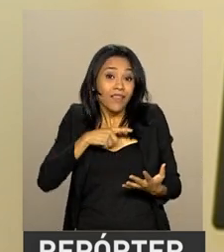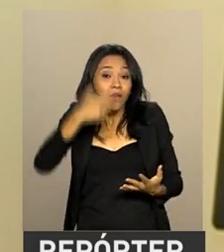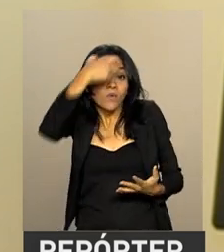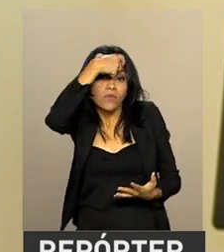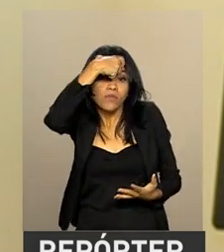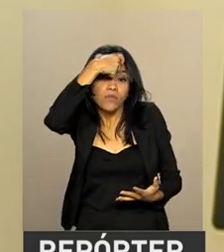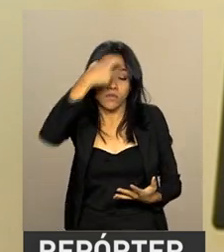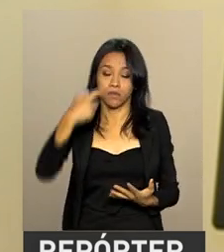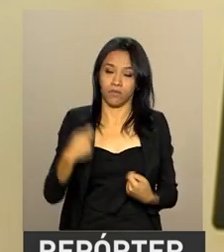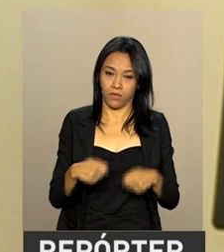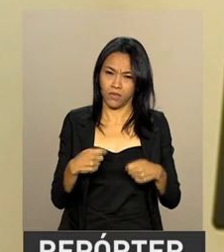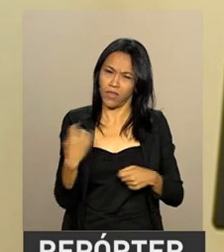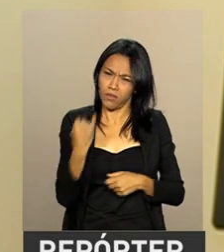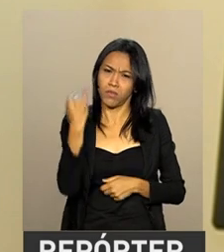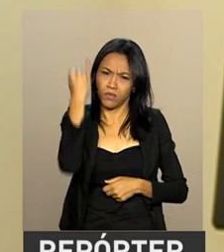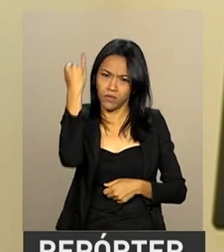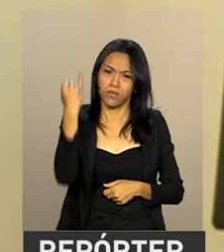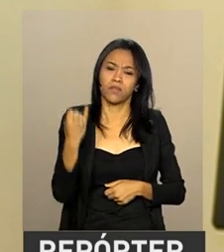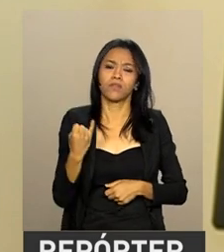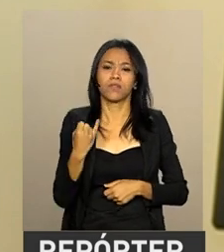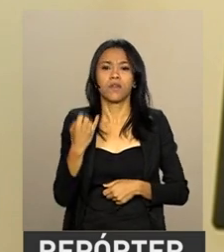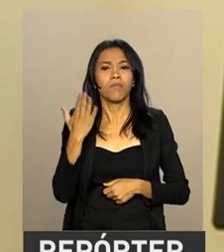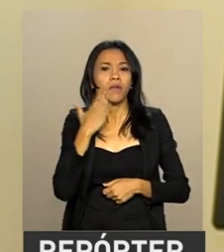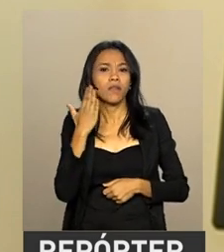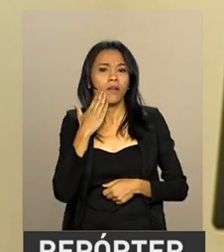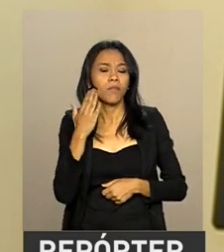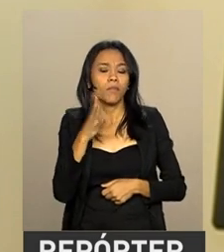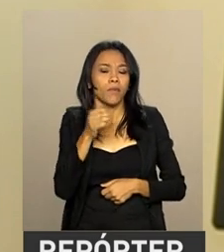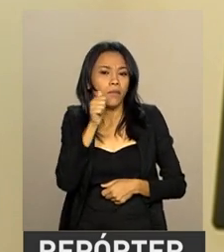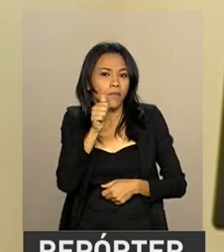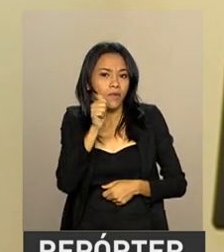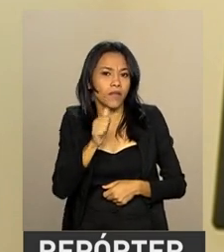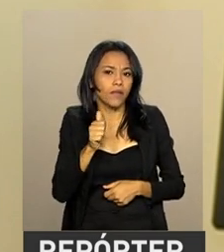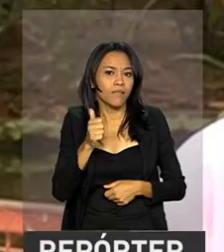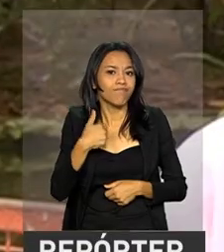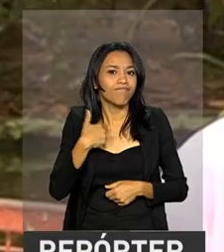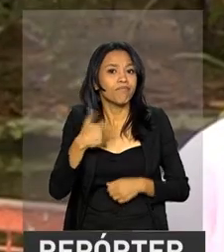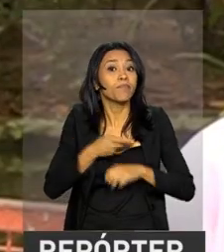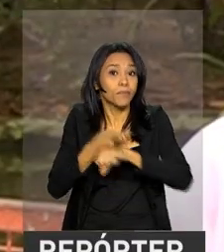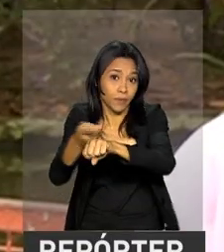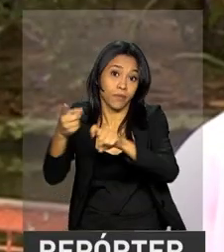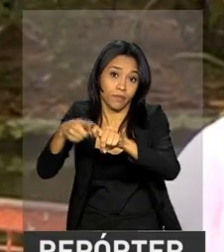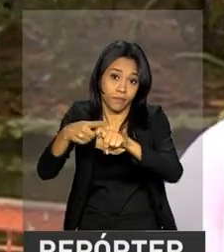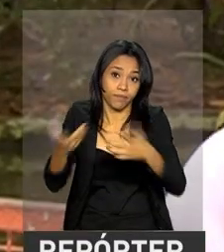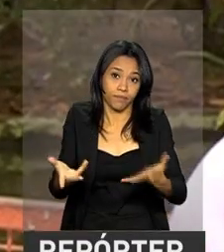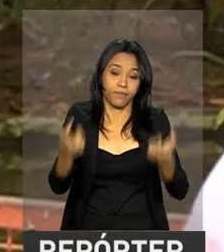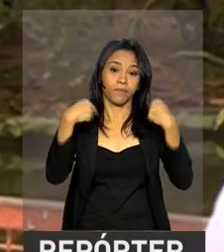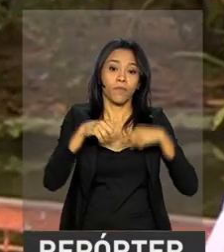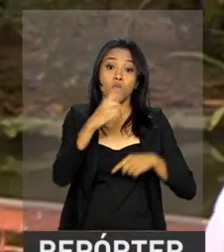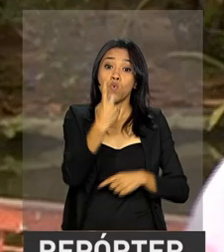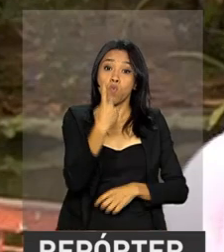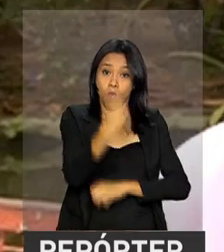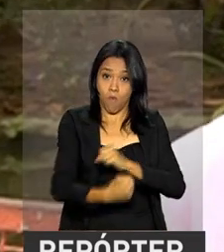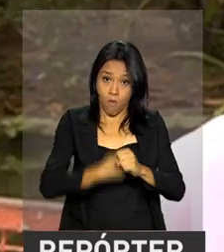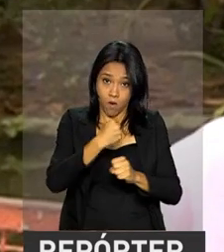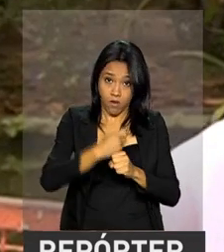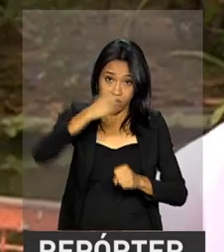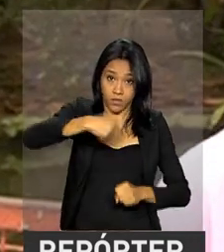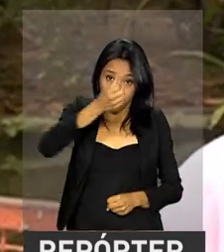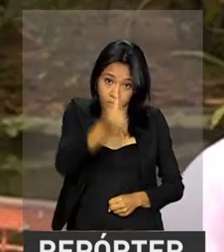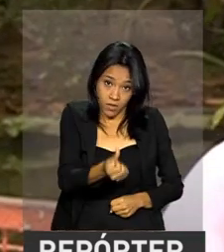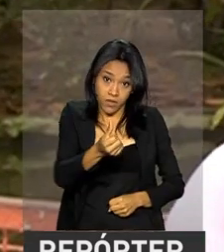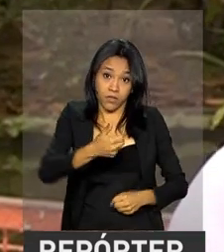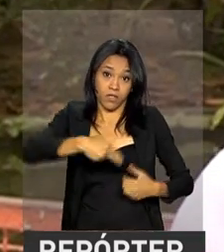conscientização. Isso é importante para qualificar a demanda da mulher para o médico. Um ano e meio após a cirurgia para a retirada do